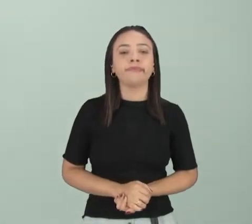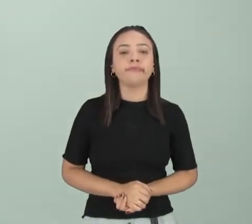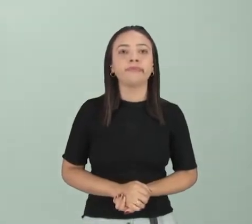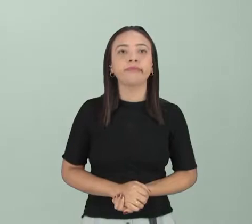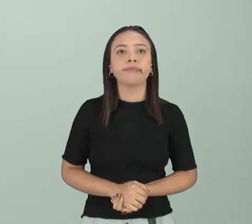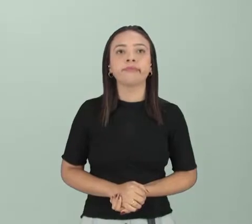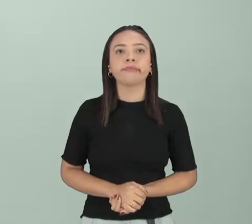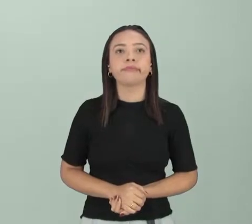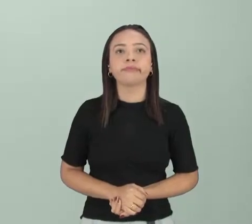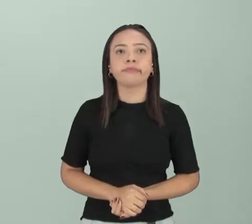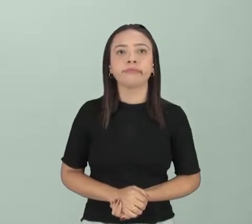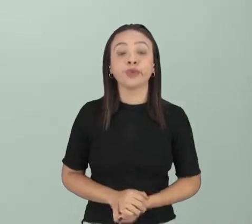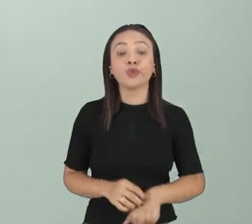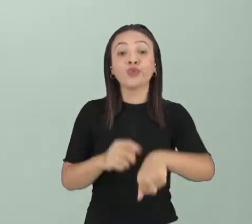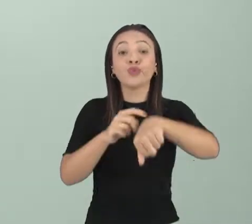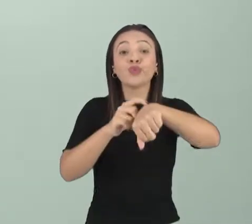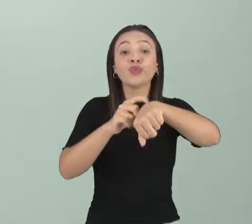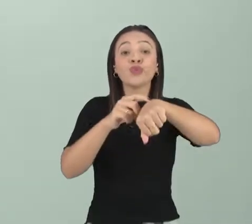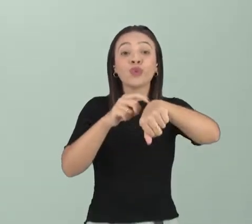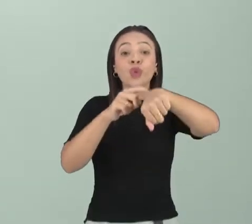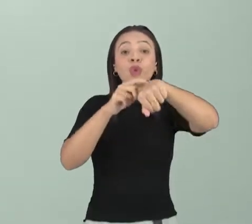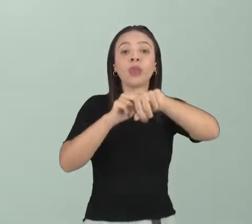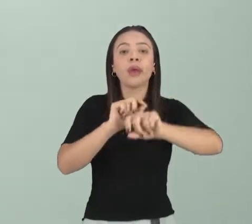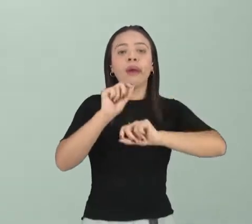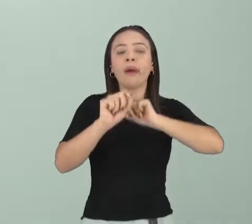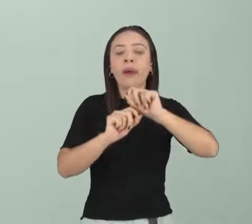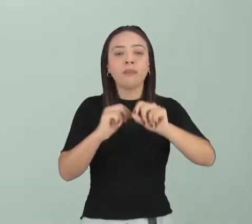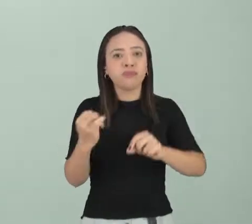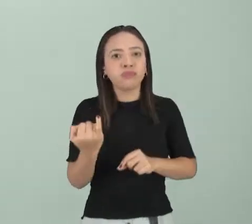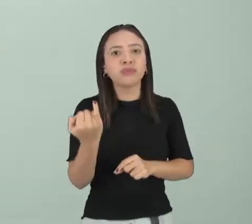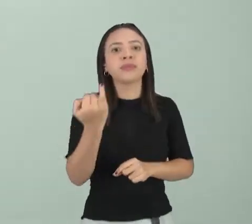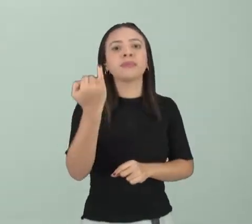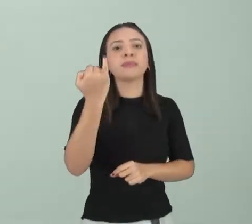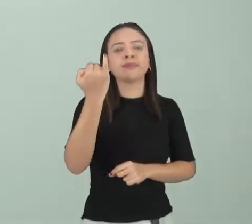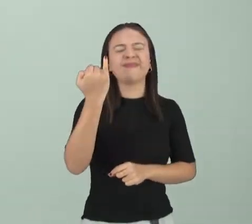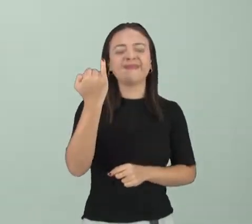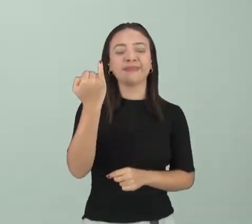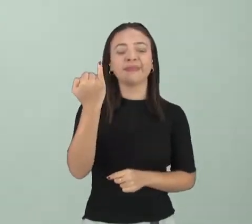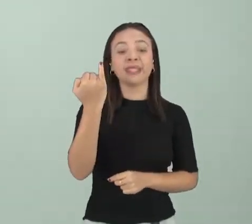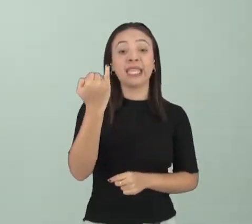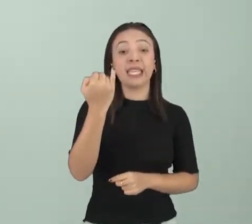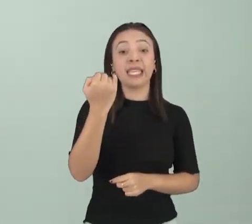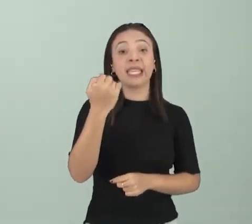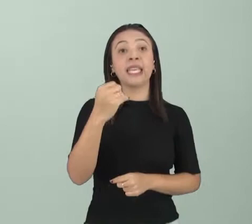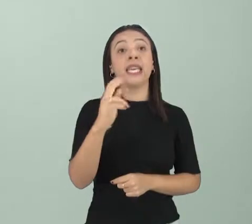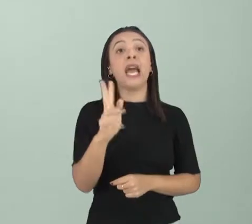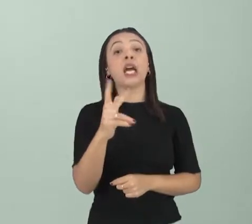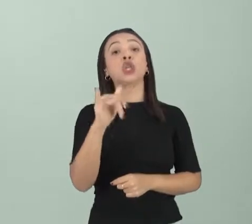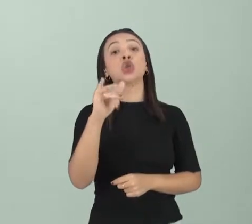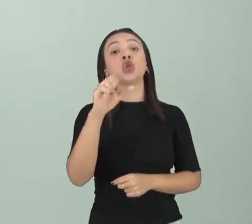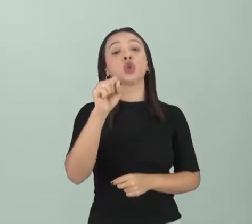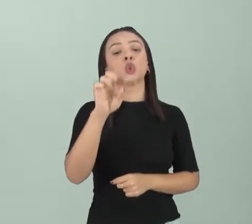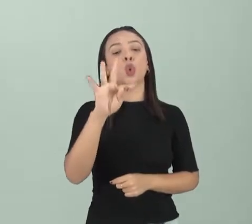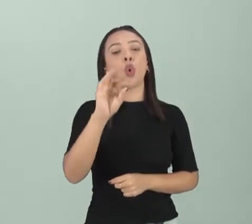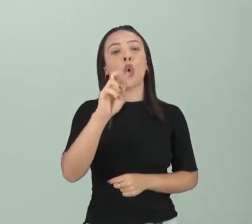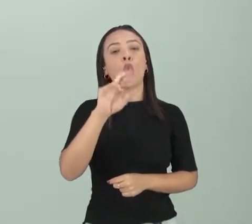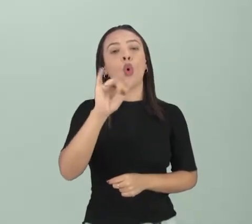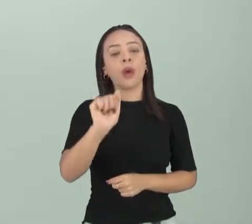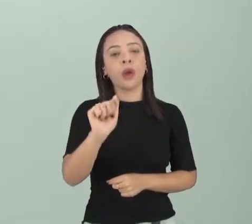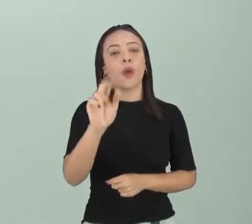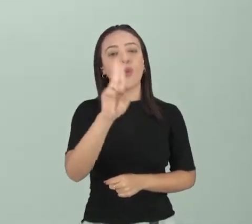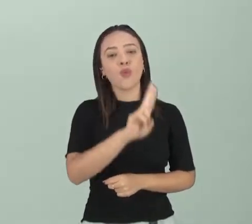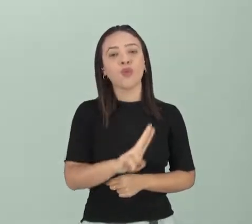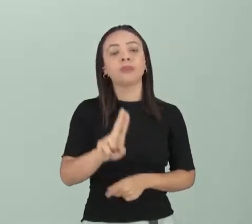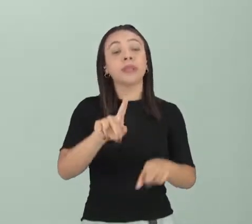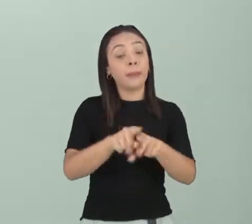aí então uma grande uma grande medida né que a história se o se utiliza e